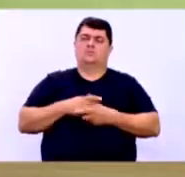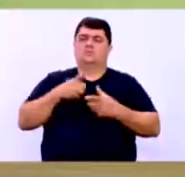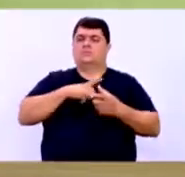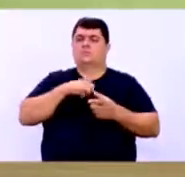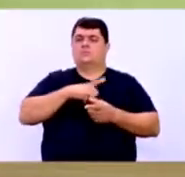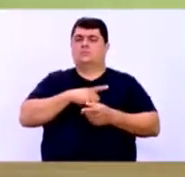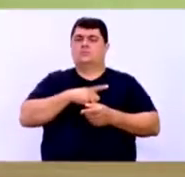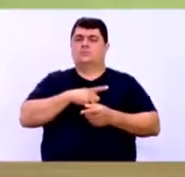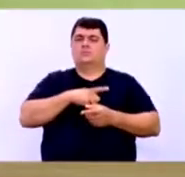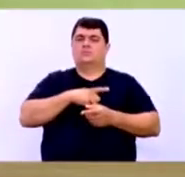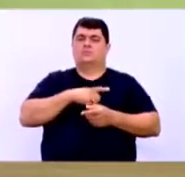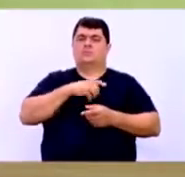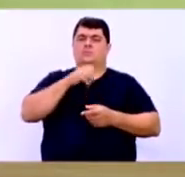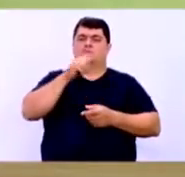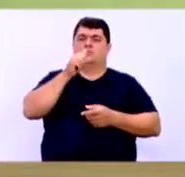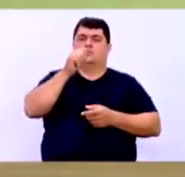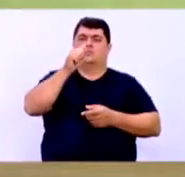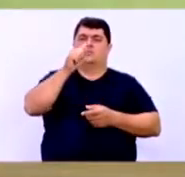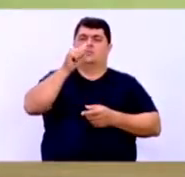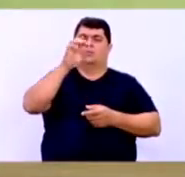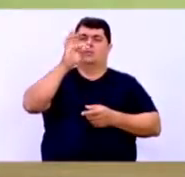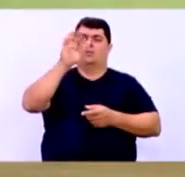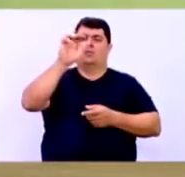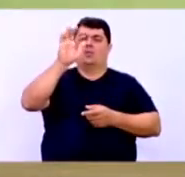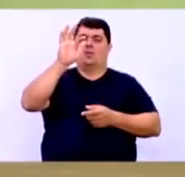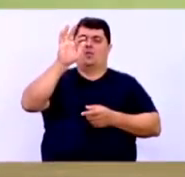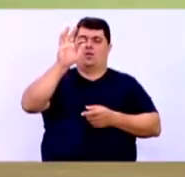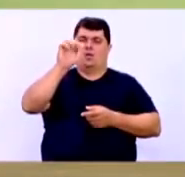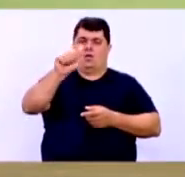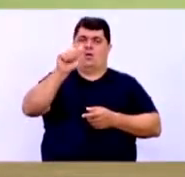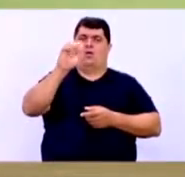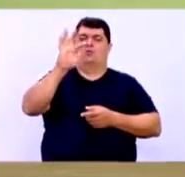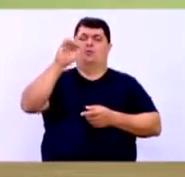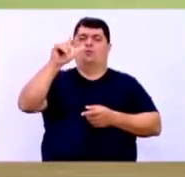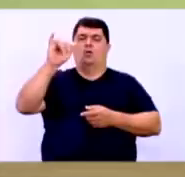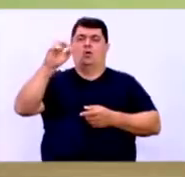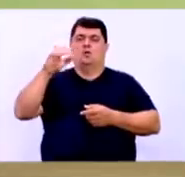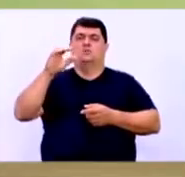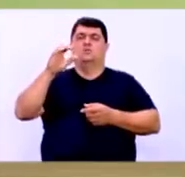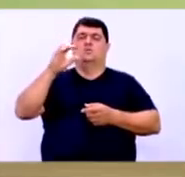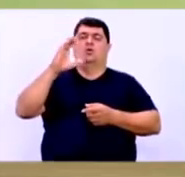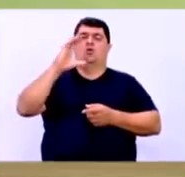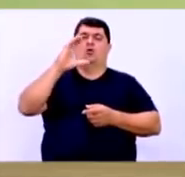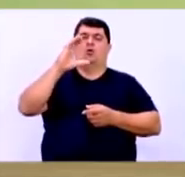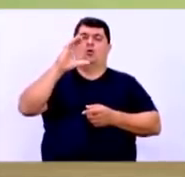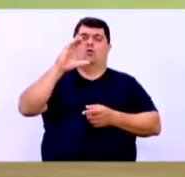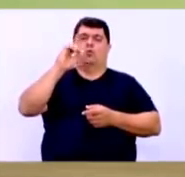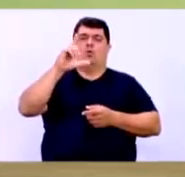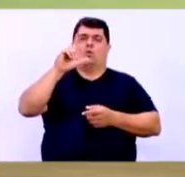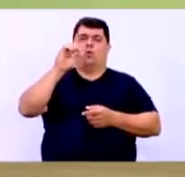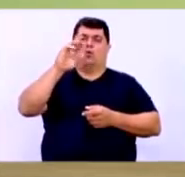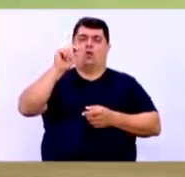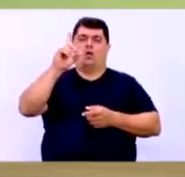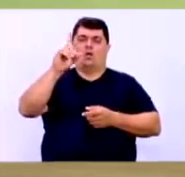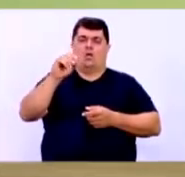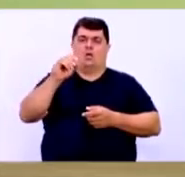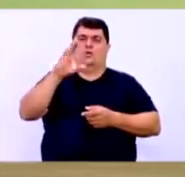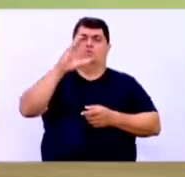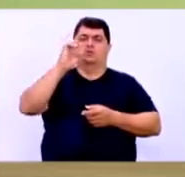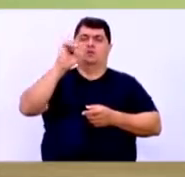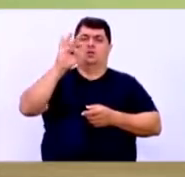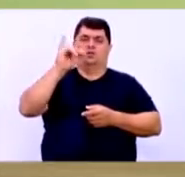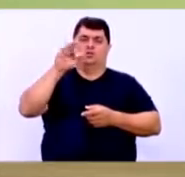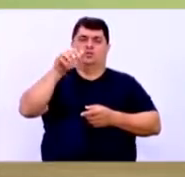pessoal de Alta Floresta, Colorado do Oeste, Cerejeiras, Polo